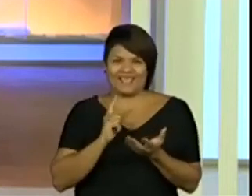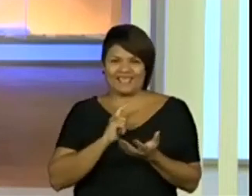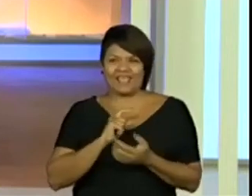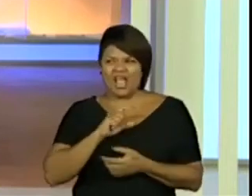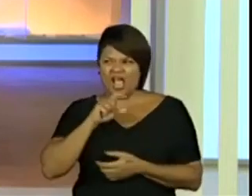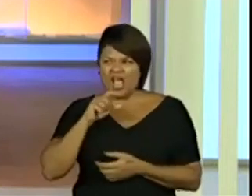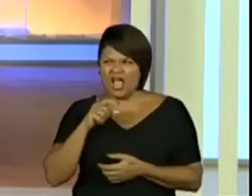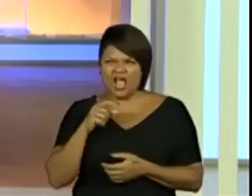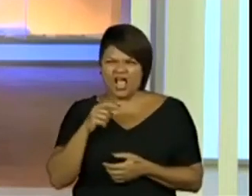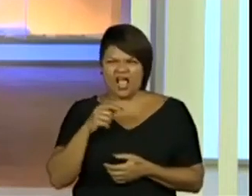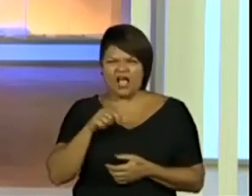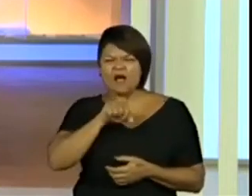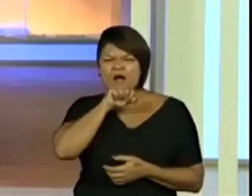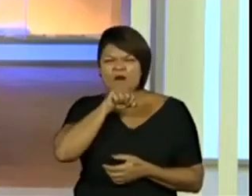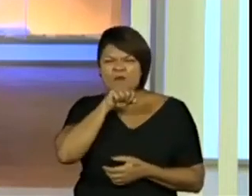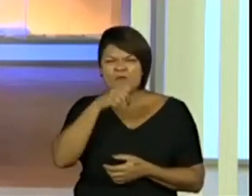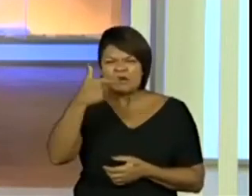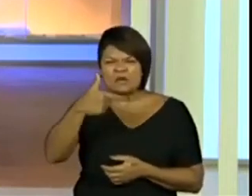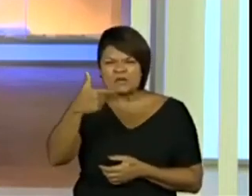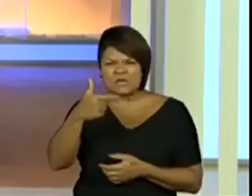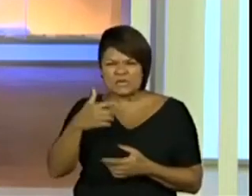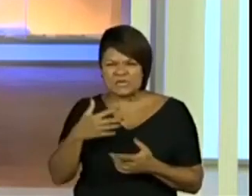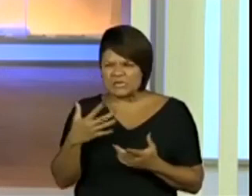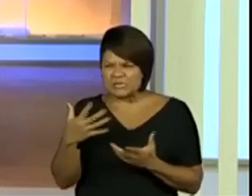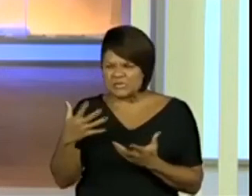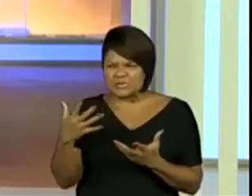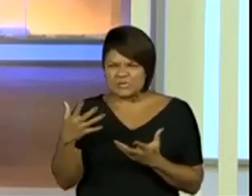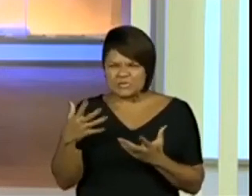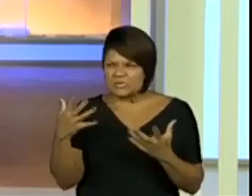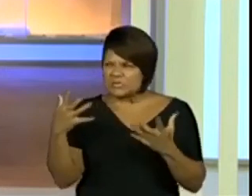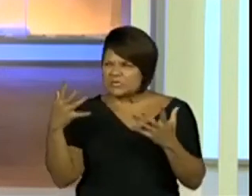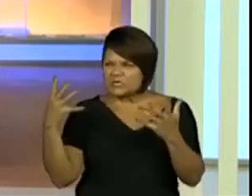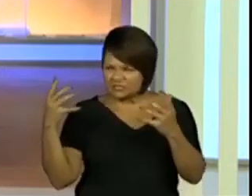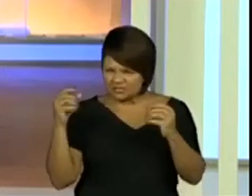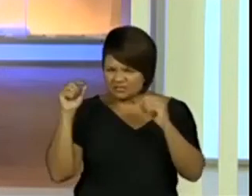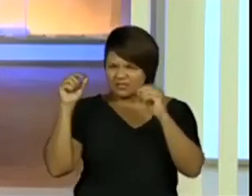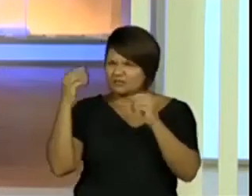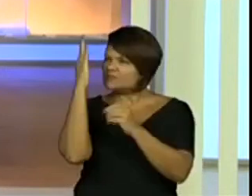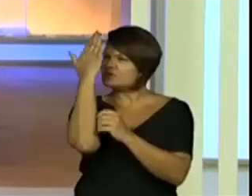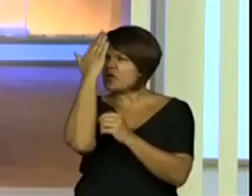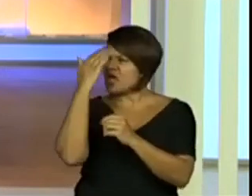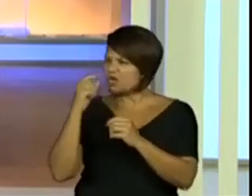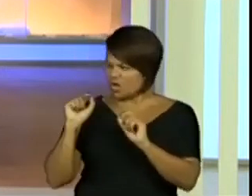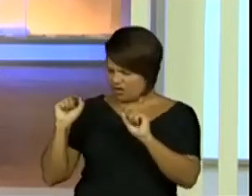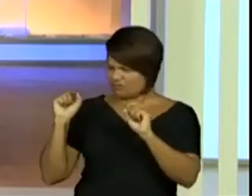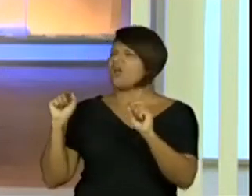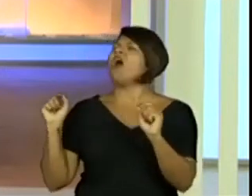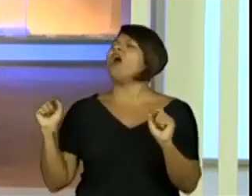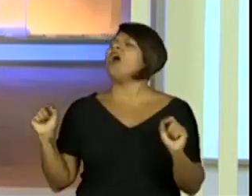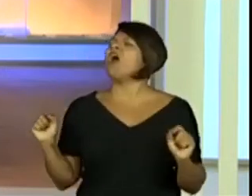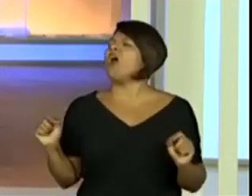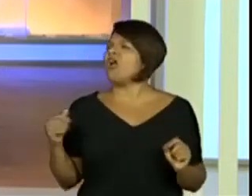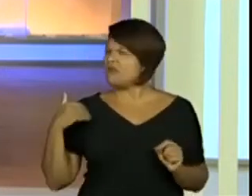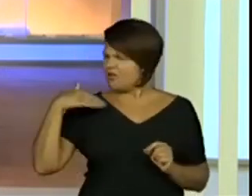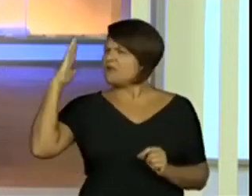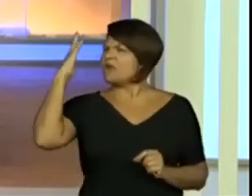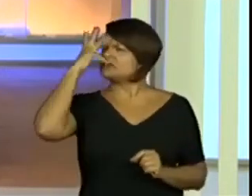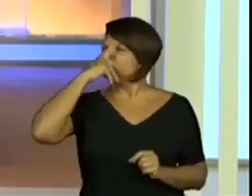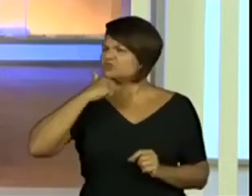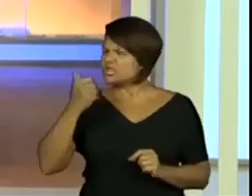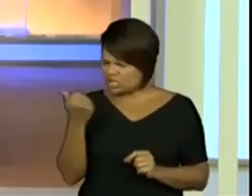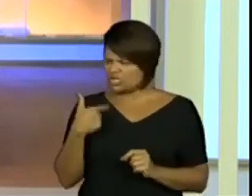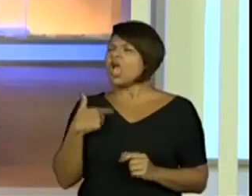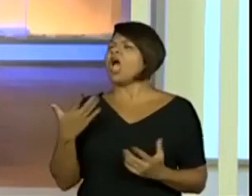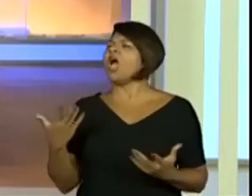Ela acredita, ela clama quem naquele reino é mais bela do que ela e sofre por